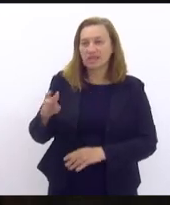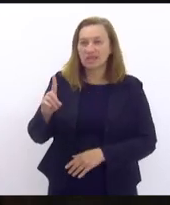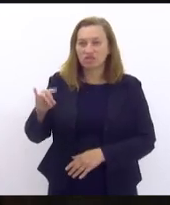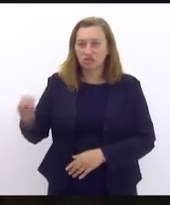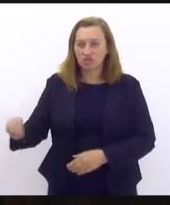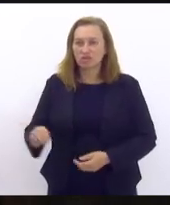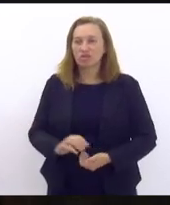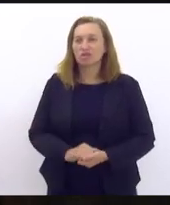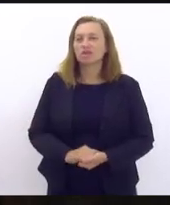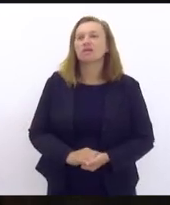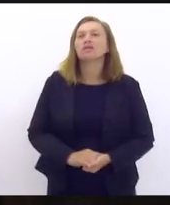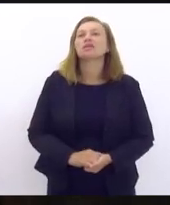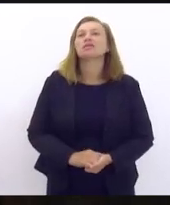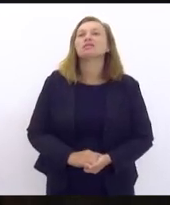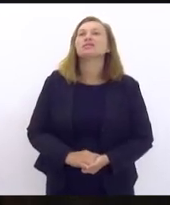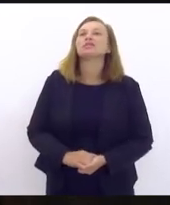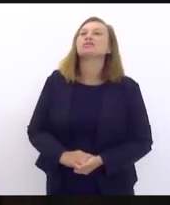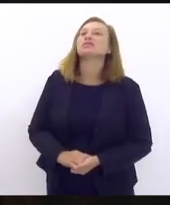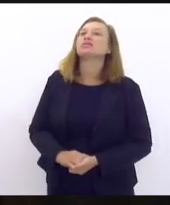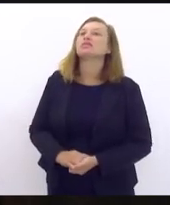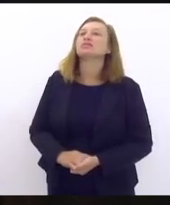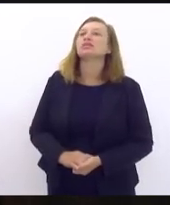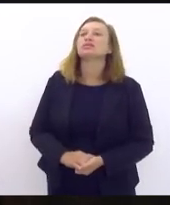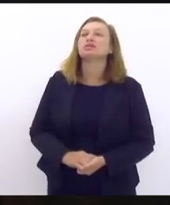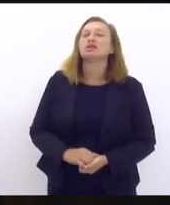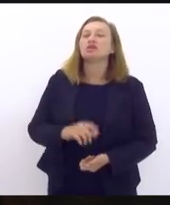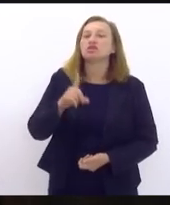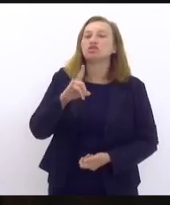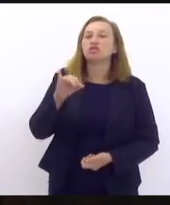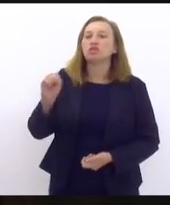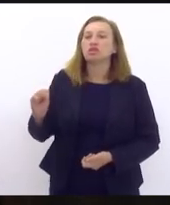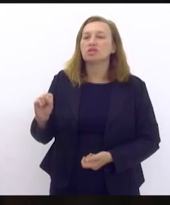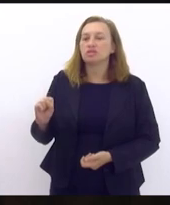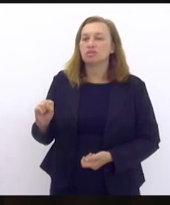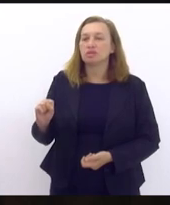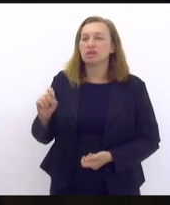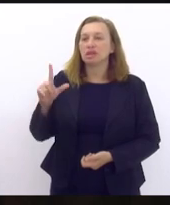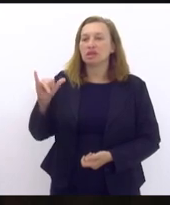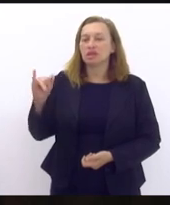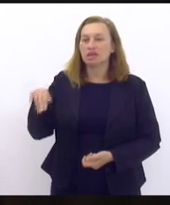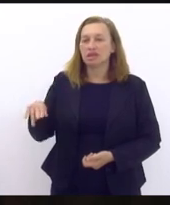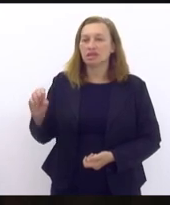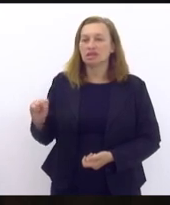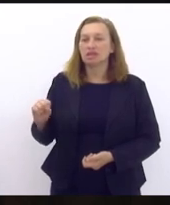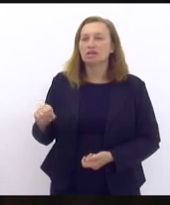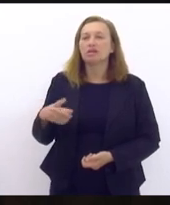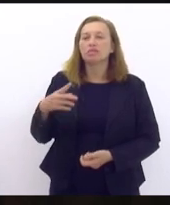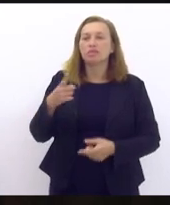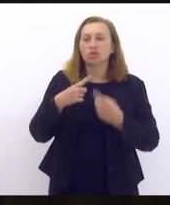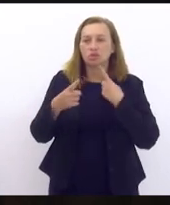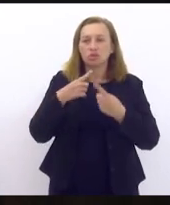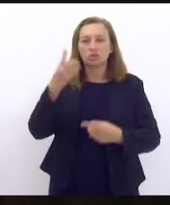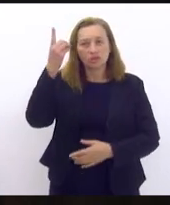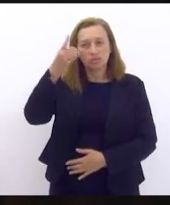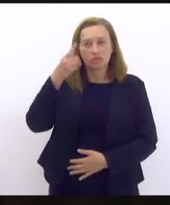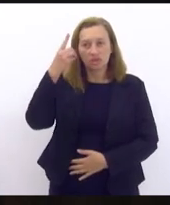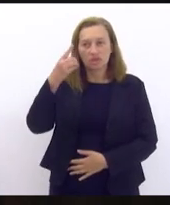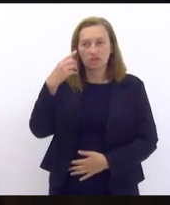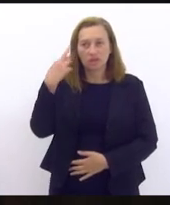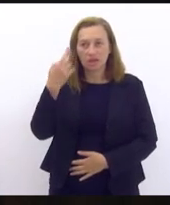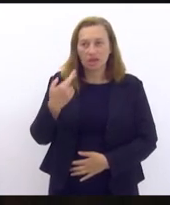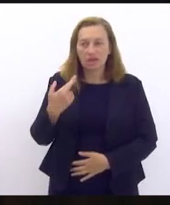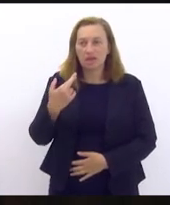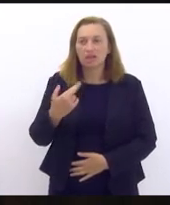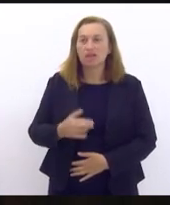eu lembro mais ou menos, e o deputado Dionísio Lins. Para discutir, a deputada Renata